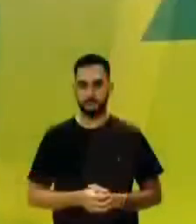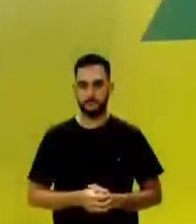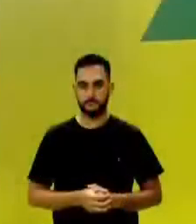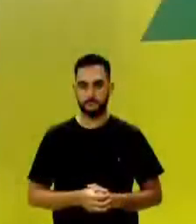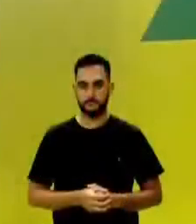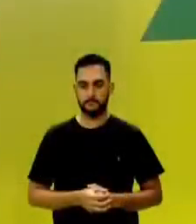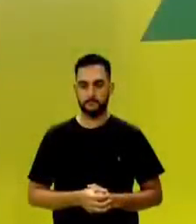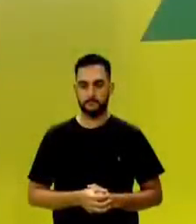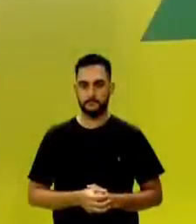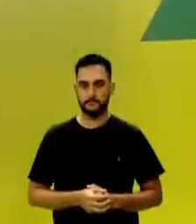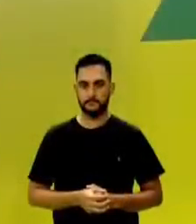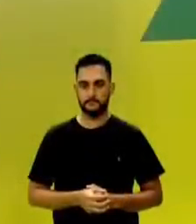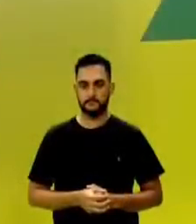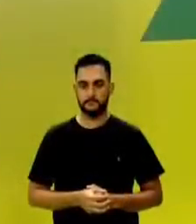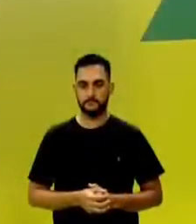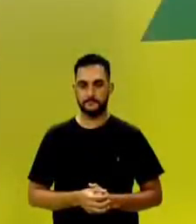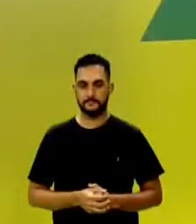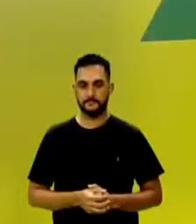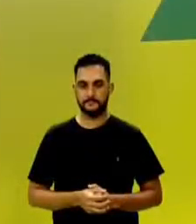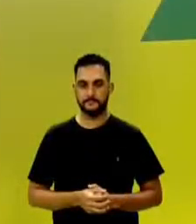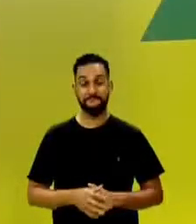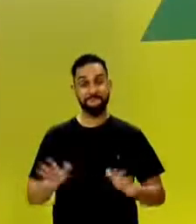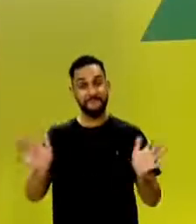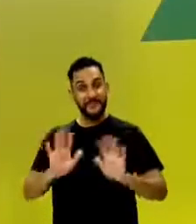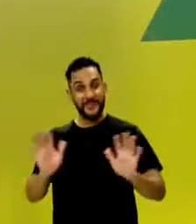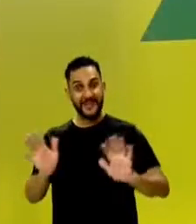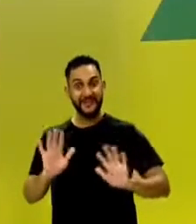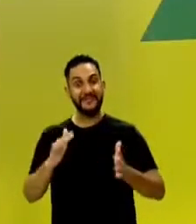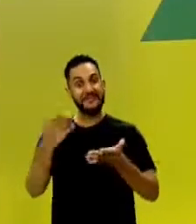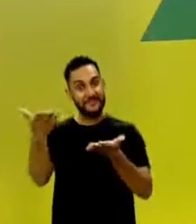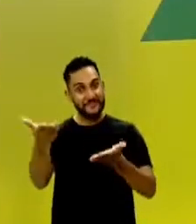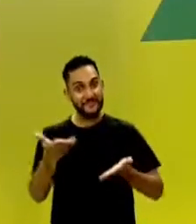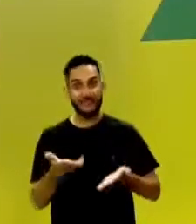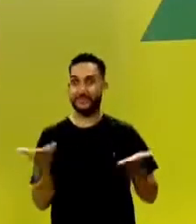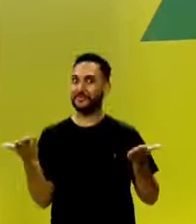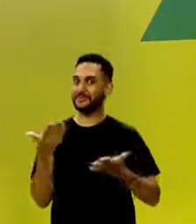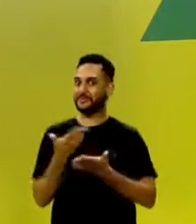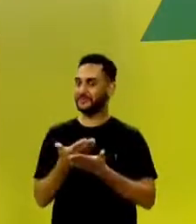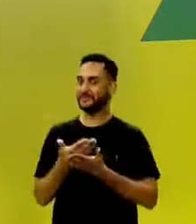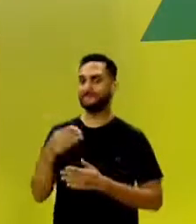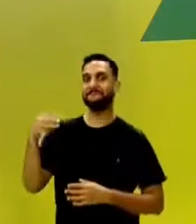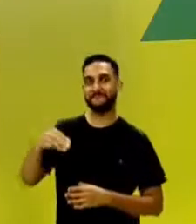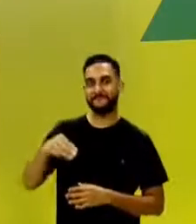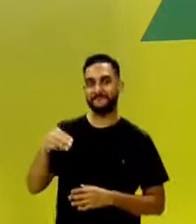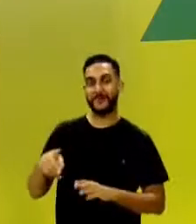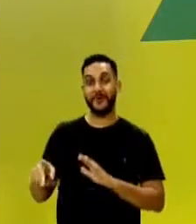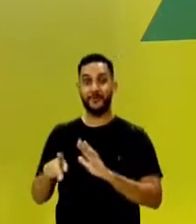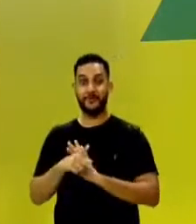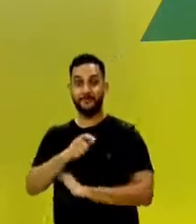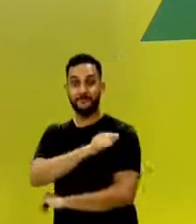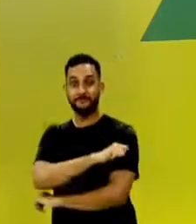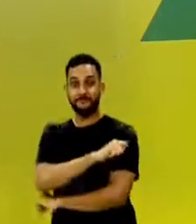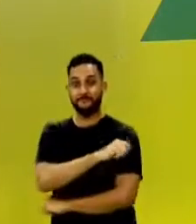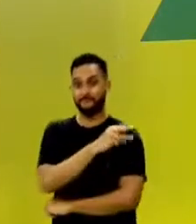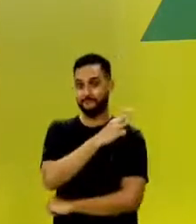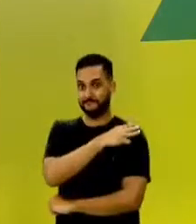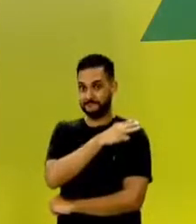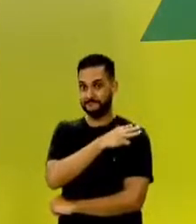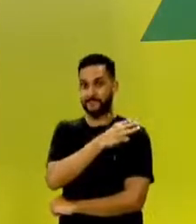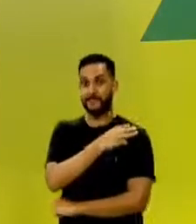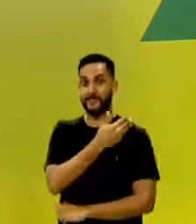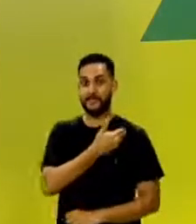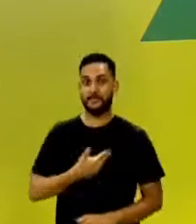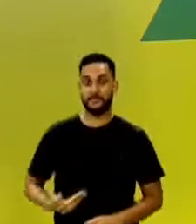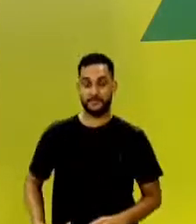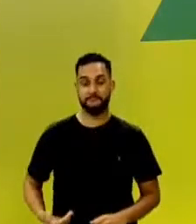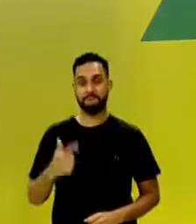o Olá sejam bem-vindos a nossa aula de matemática para terceira série do Ensino Médio da